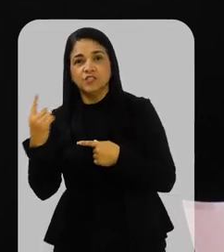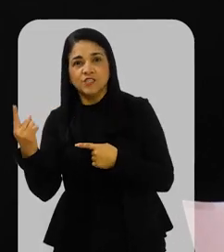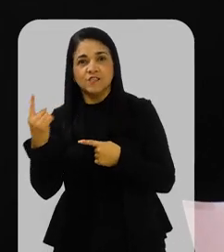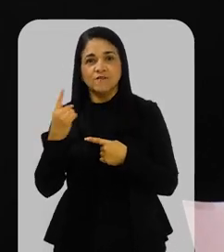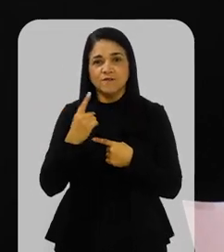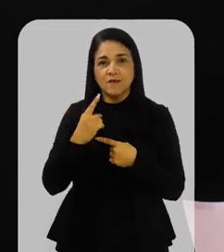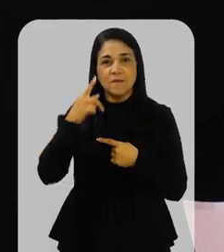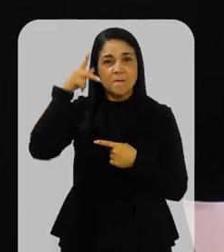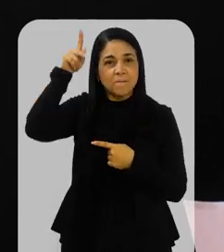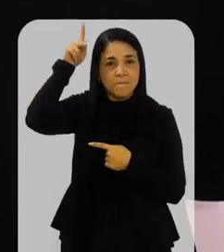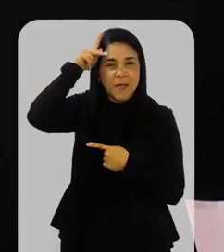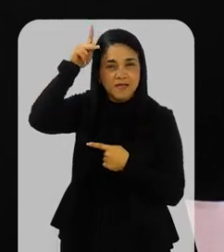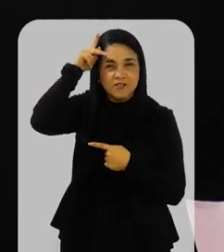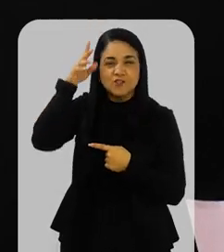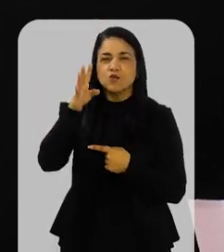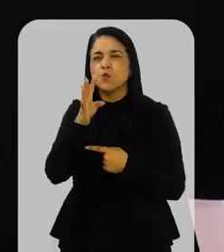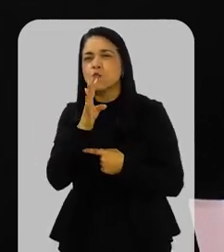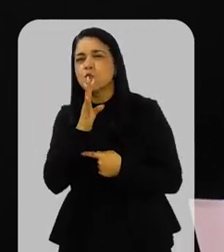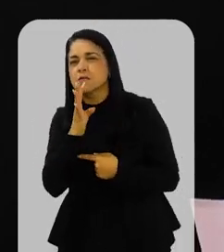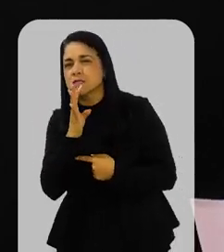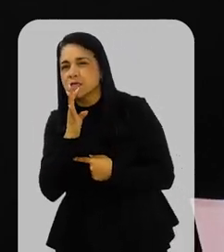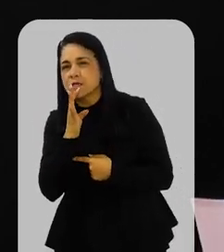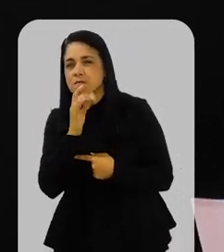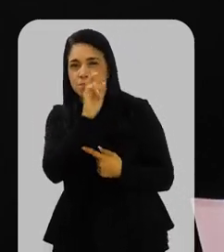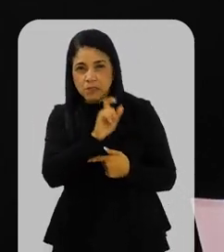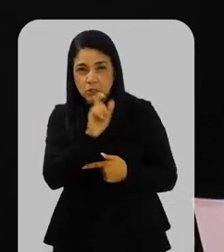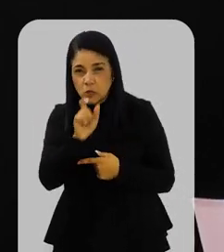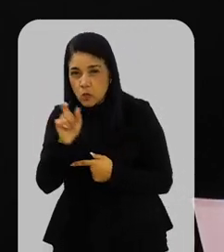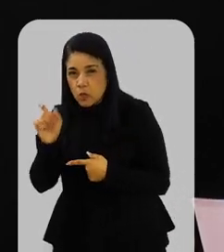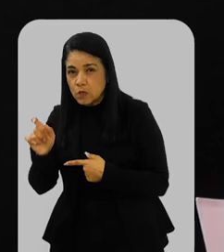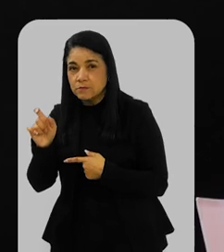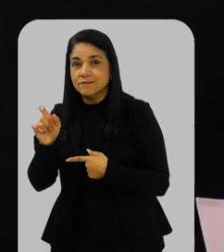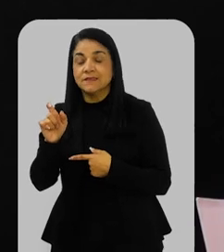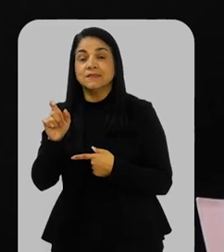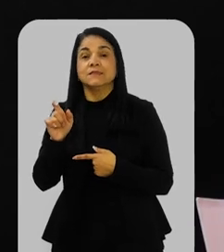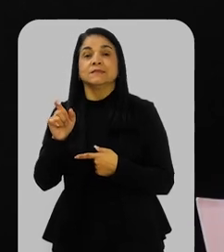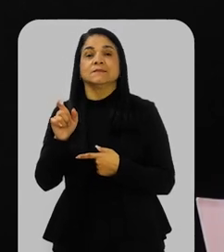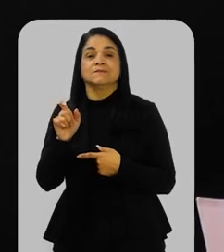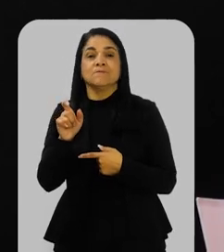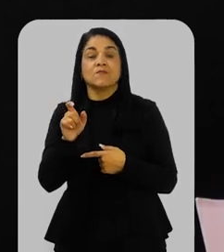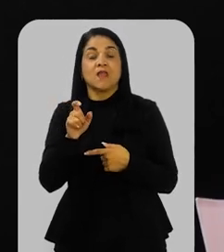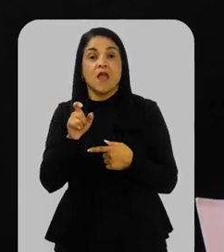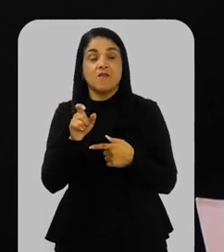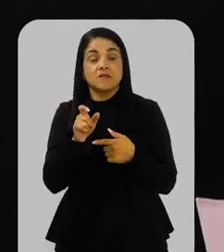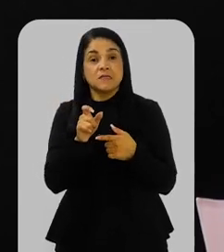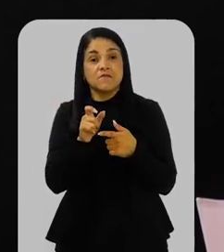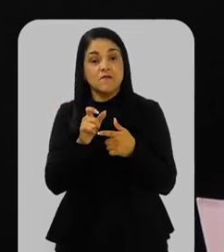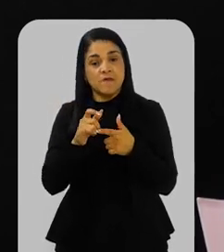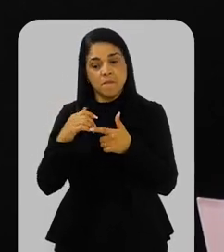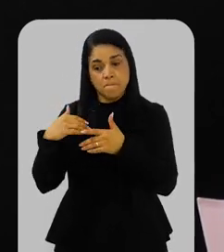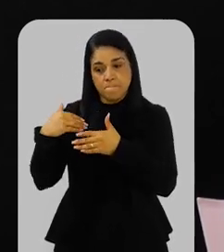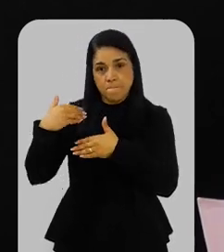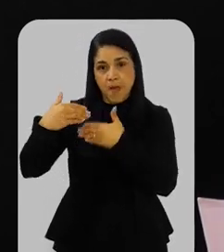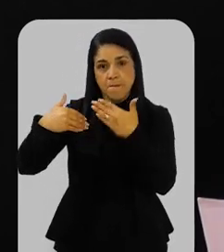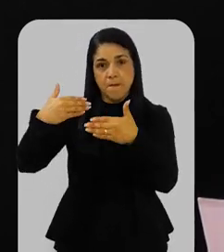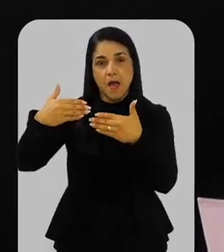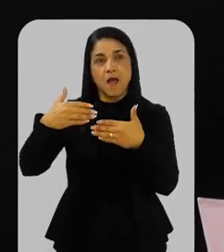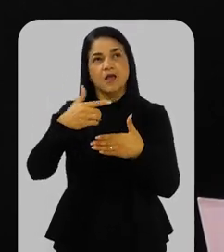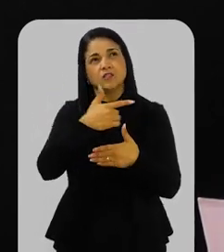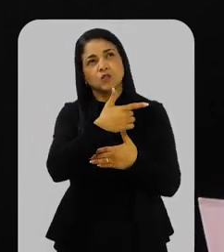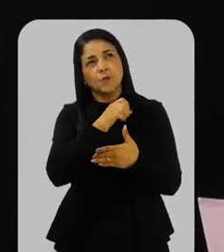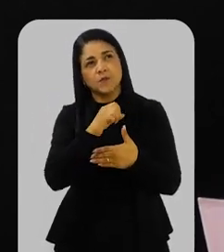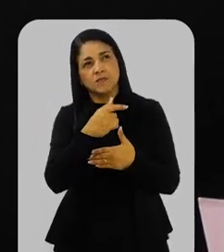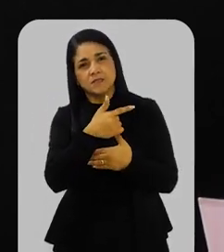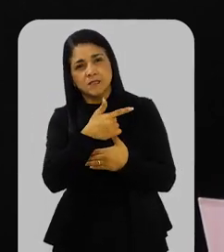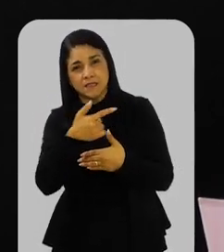a Parintins, de querer conhecer Parintins, também aumenta muito na vida das pessoas. Aí você tem vendo uma crescente de 17